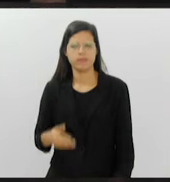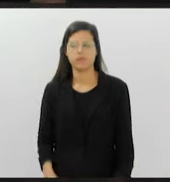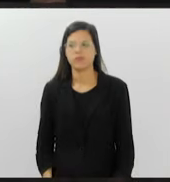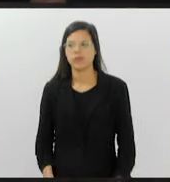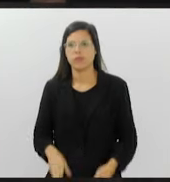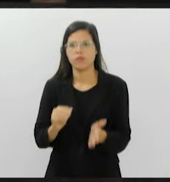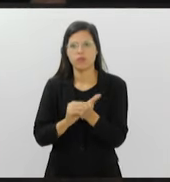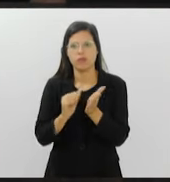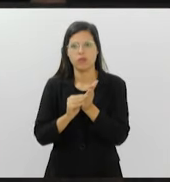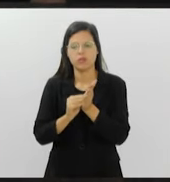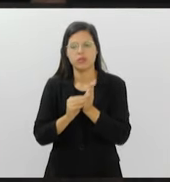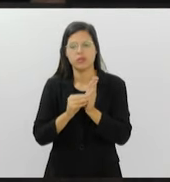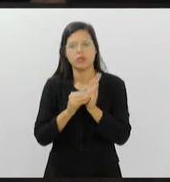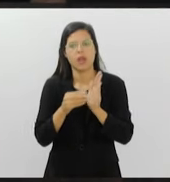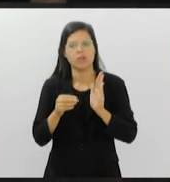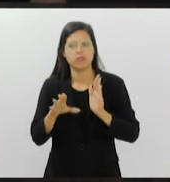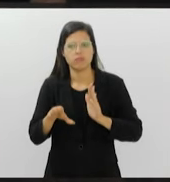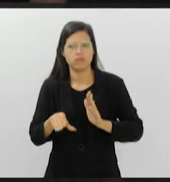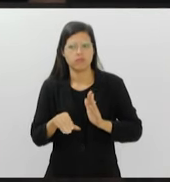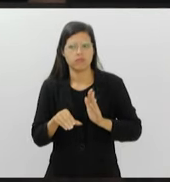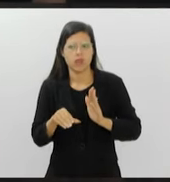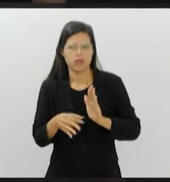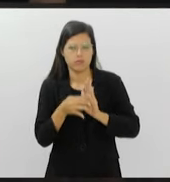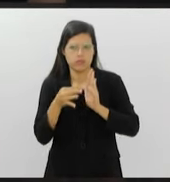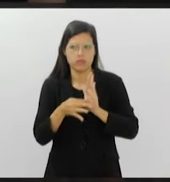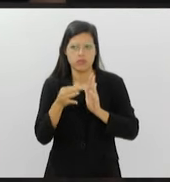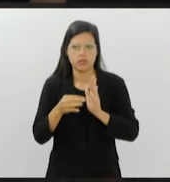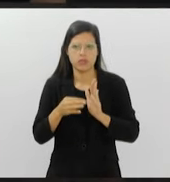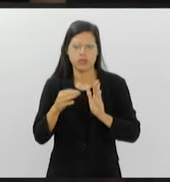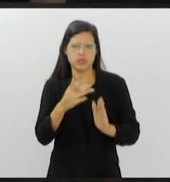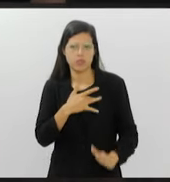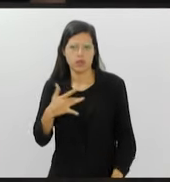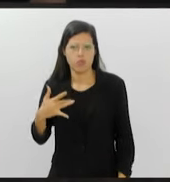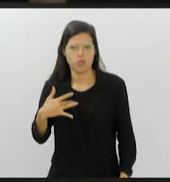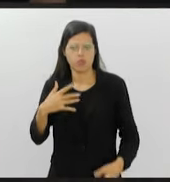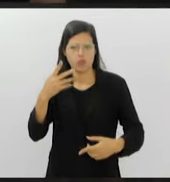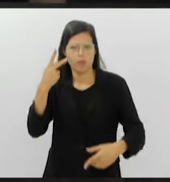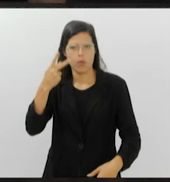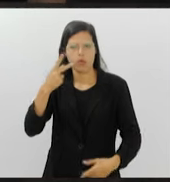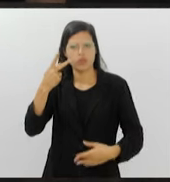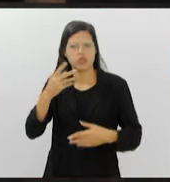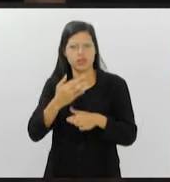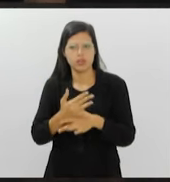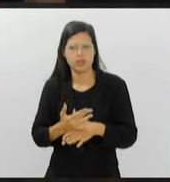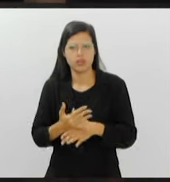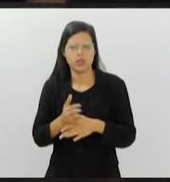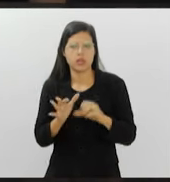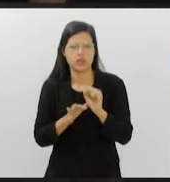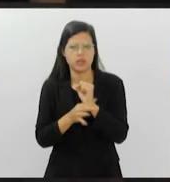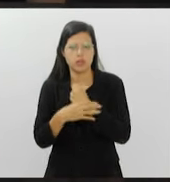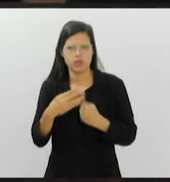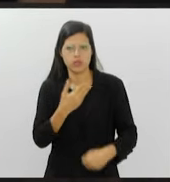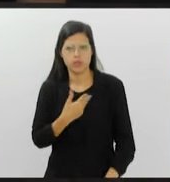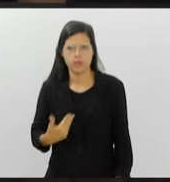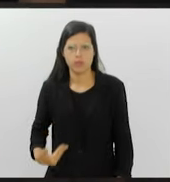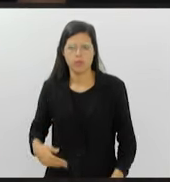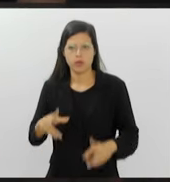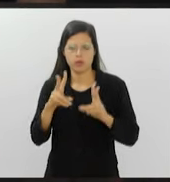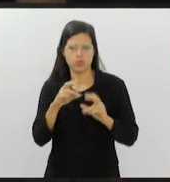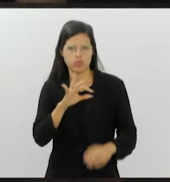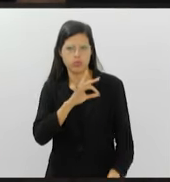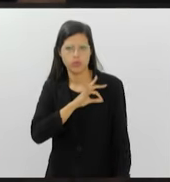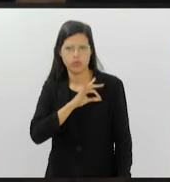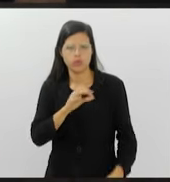das comissões de Saúde, Política Urbana, Habitação e Assuntos Fundiários, Segurança Pública e Assuntos de Polícia, de Orçamento,